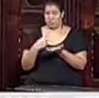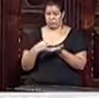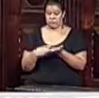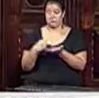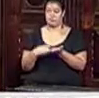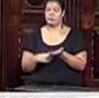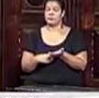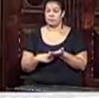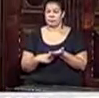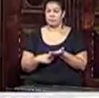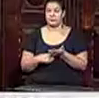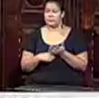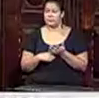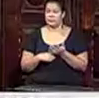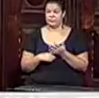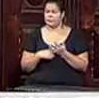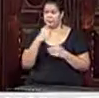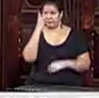dose.